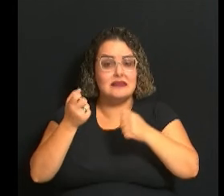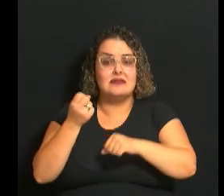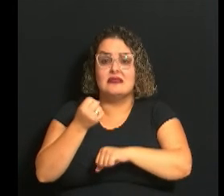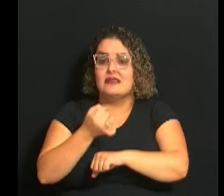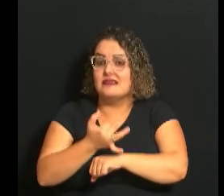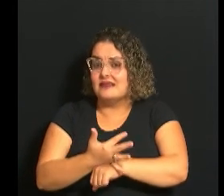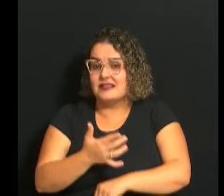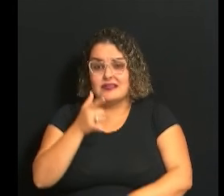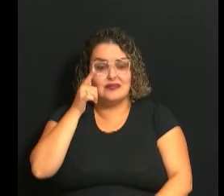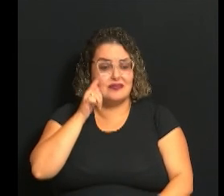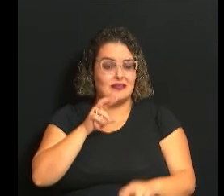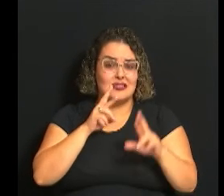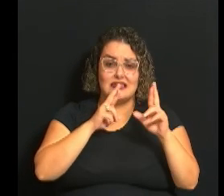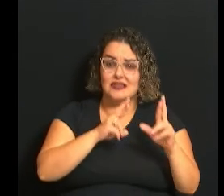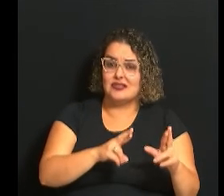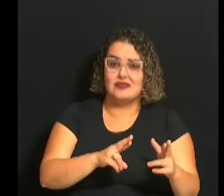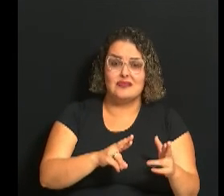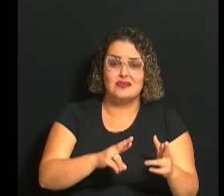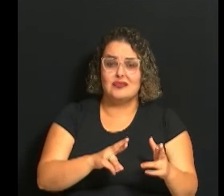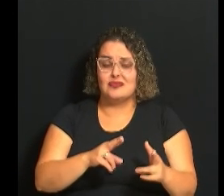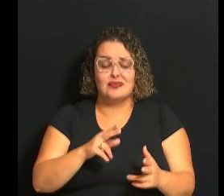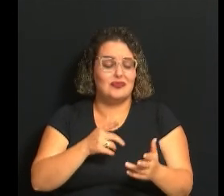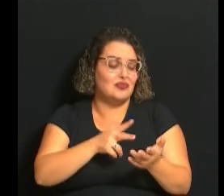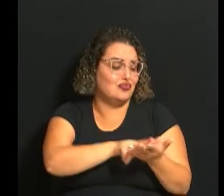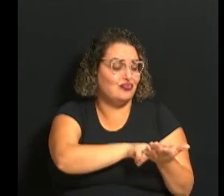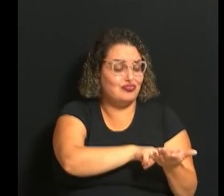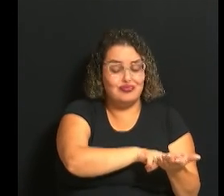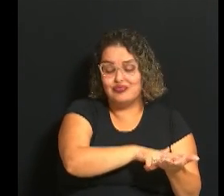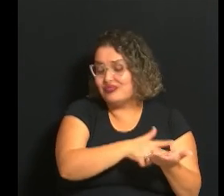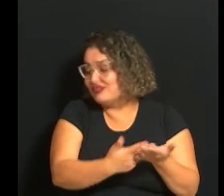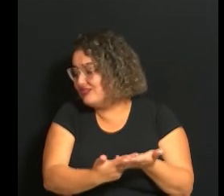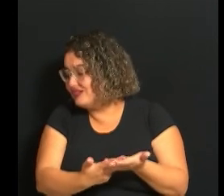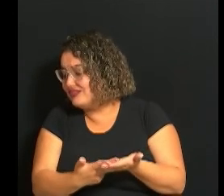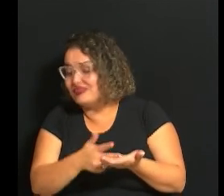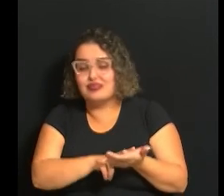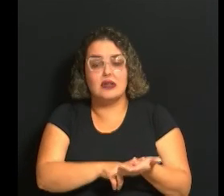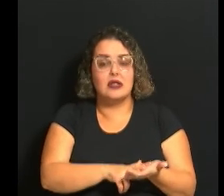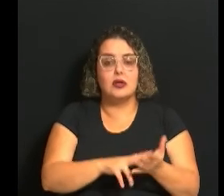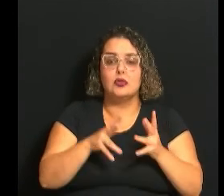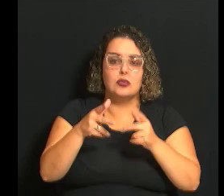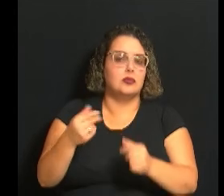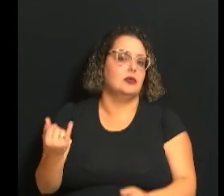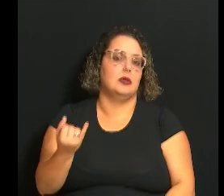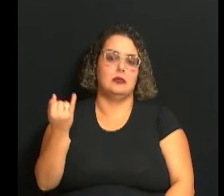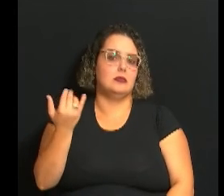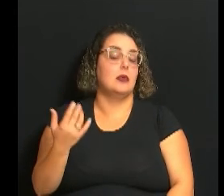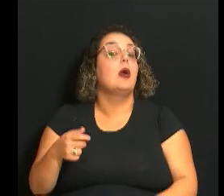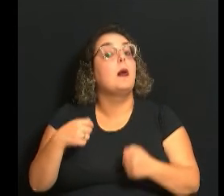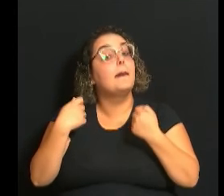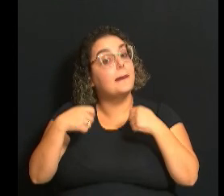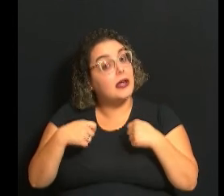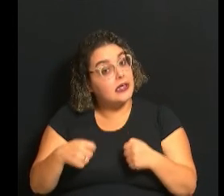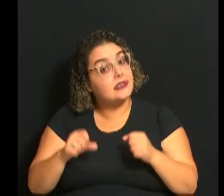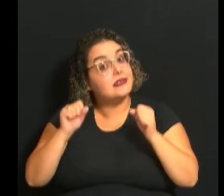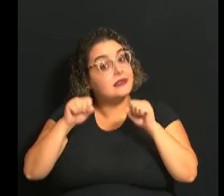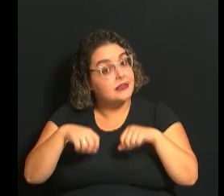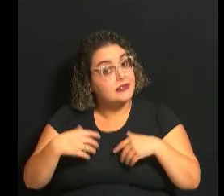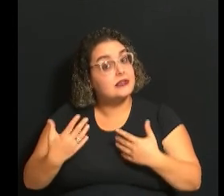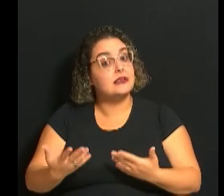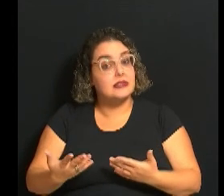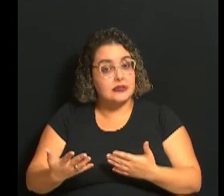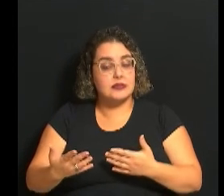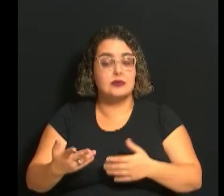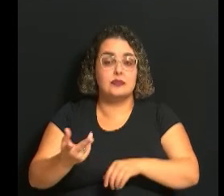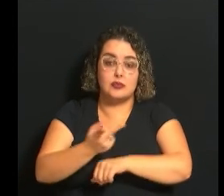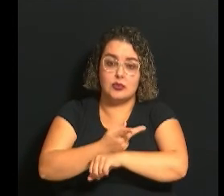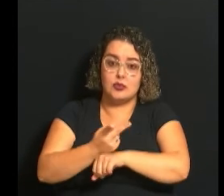conseguia dormir com insônia. Tudo isso é fundamental, Viviane. Então, a gente precisa, sim, buscar ajuda, né?